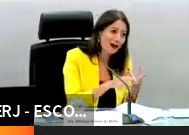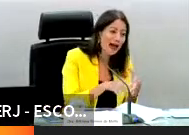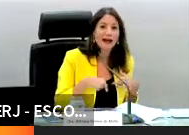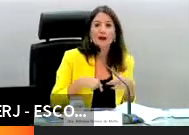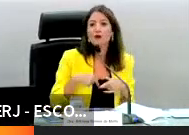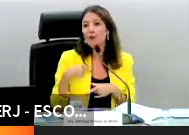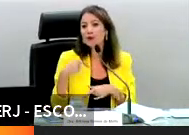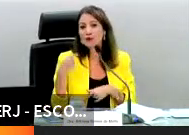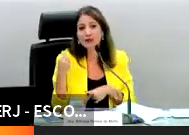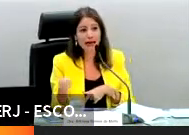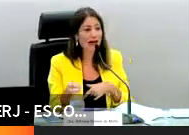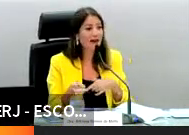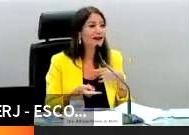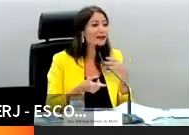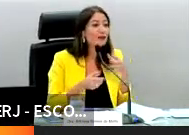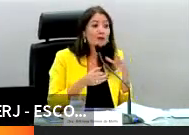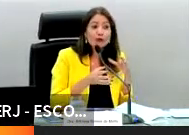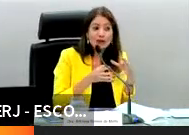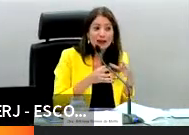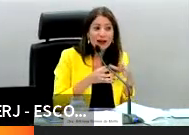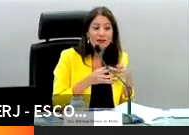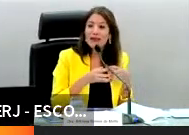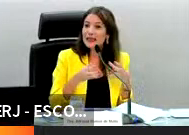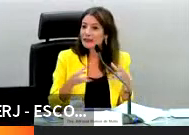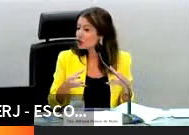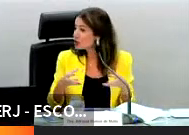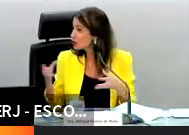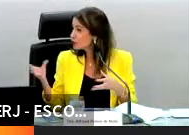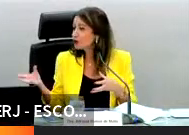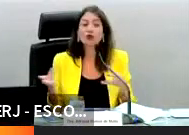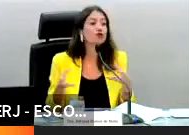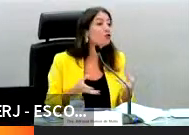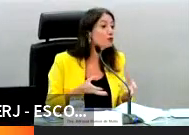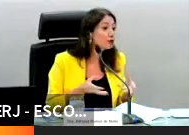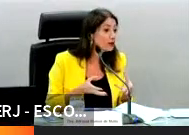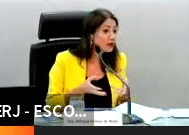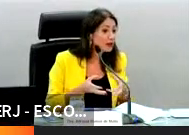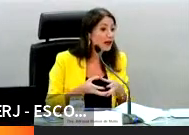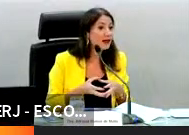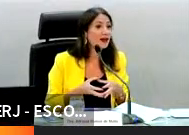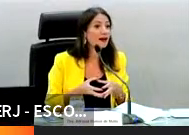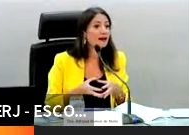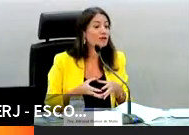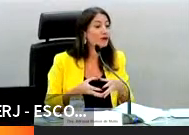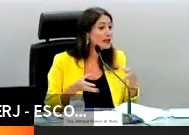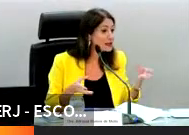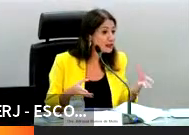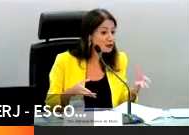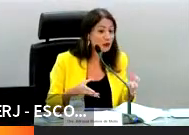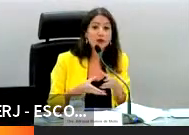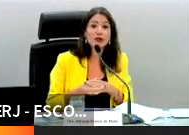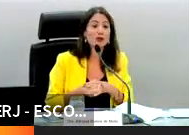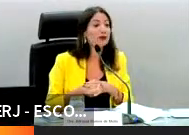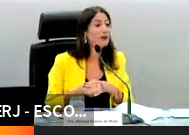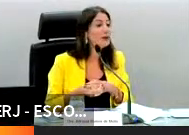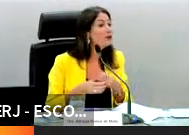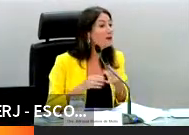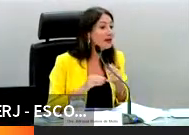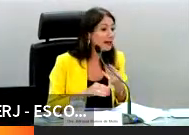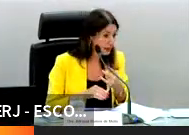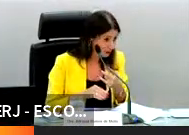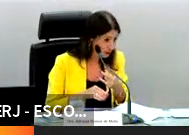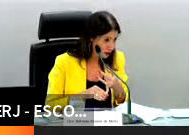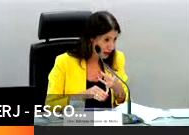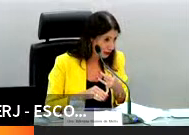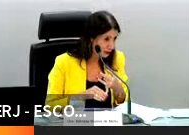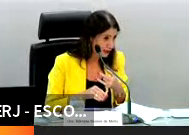celular, eu não posso ligar. Então, meninas que sofreram estupro violência sexual durante a pandemia, o